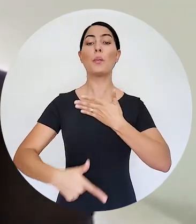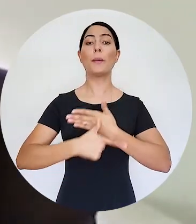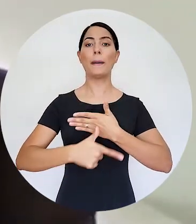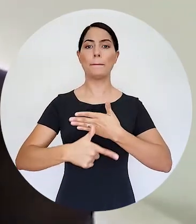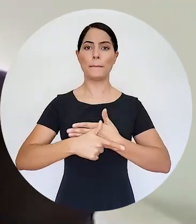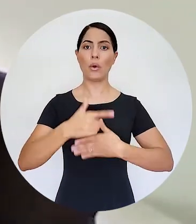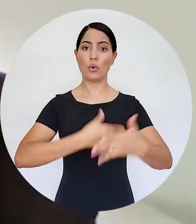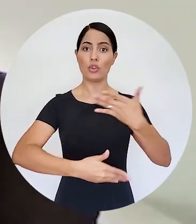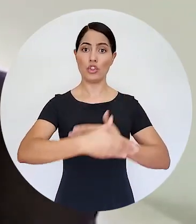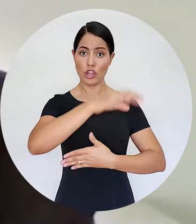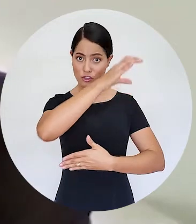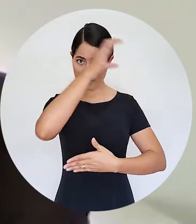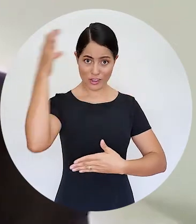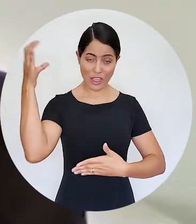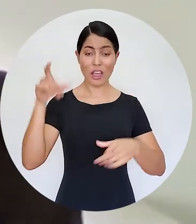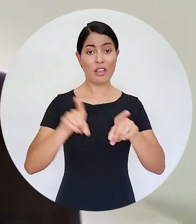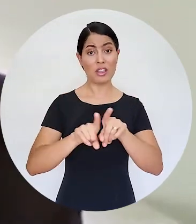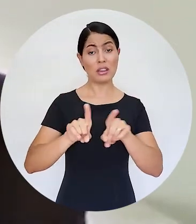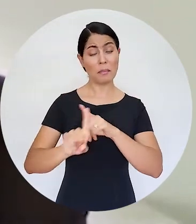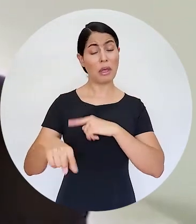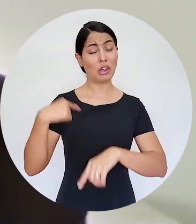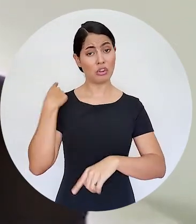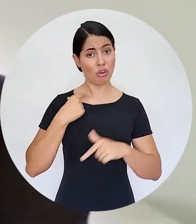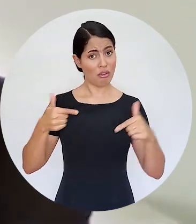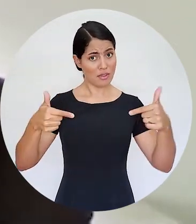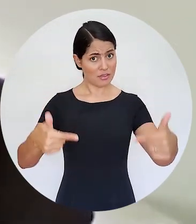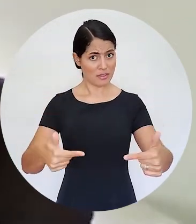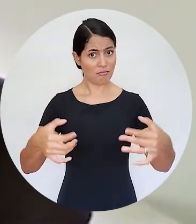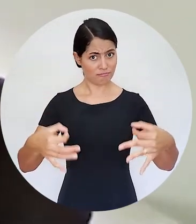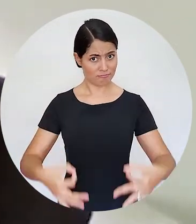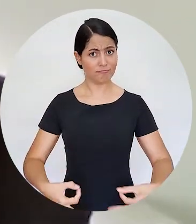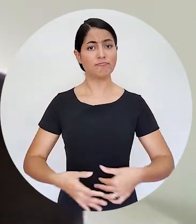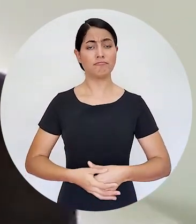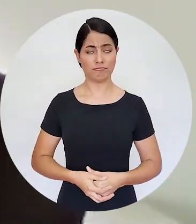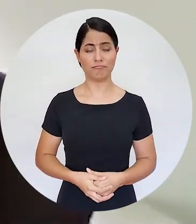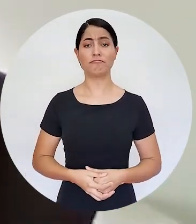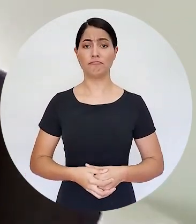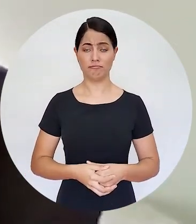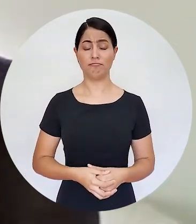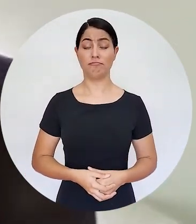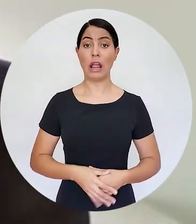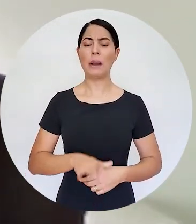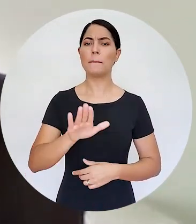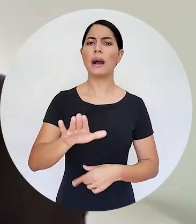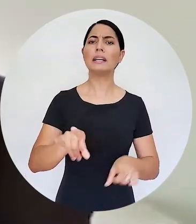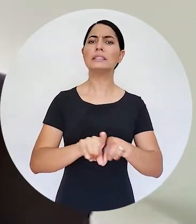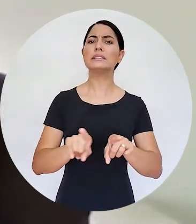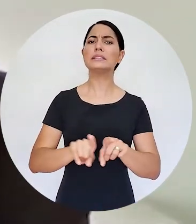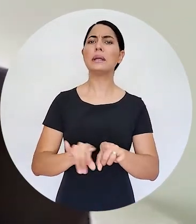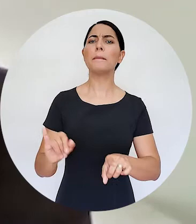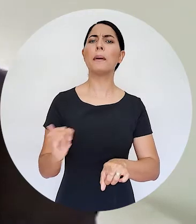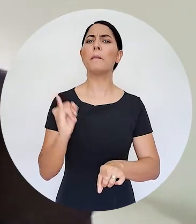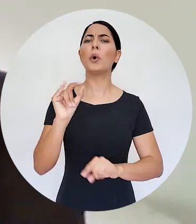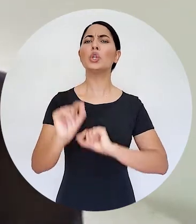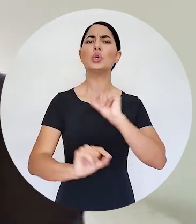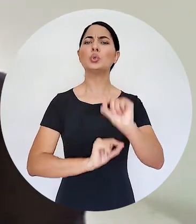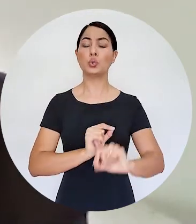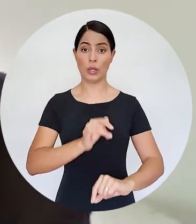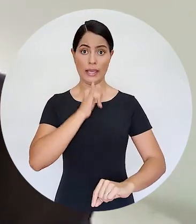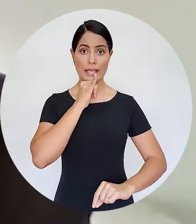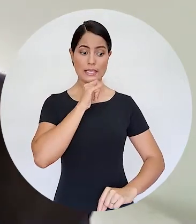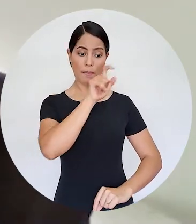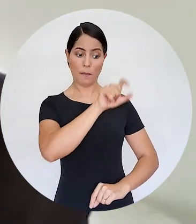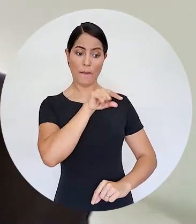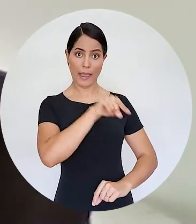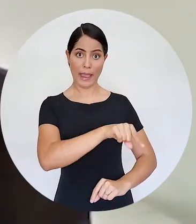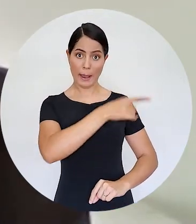interrogativos o papel perante nossos clientes e os casos que nós estamos patrocinam em segundo lugar Tu é muito importante que quem acabou